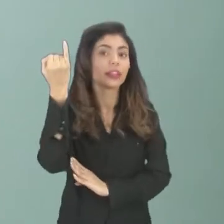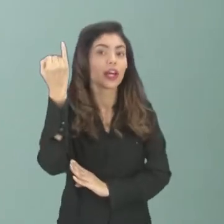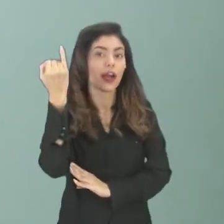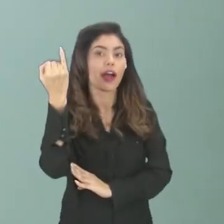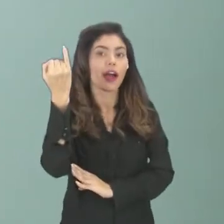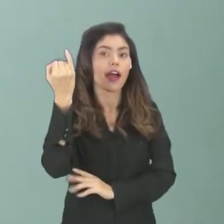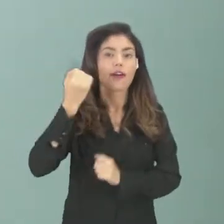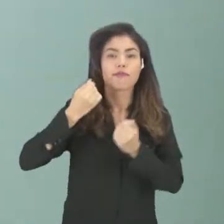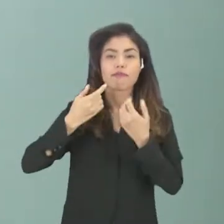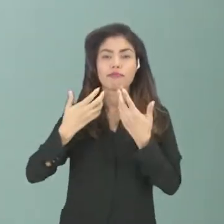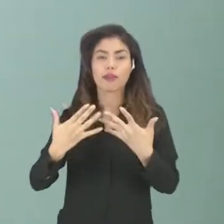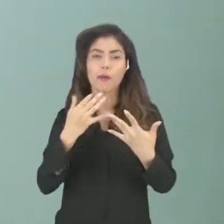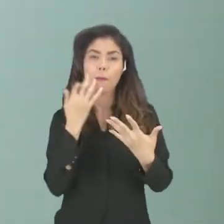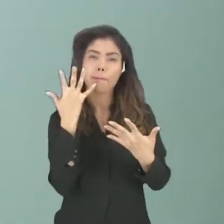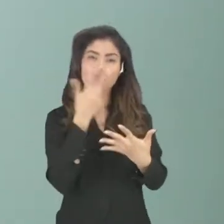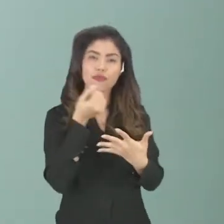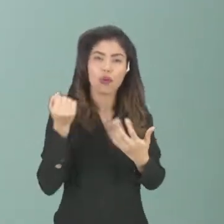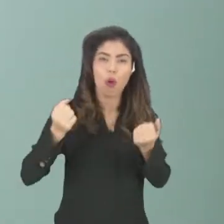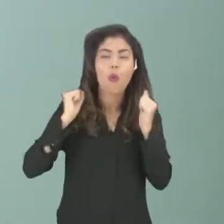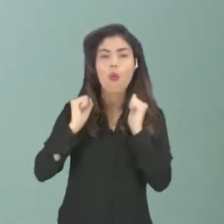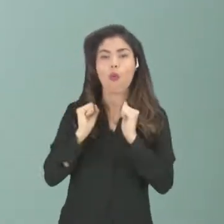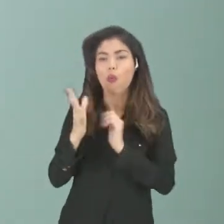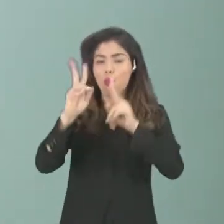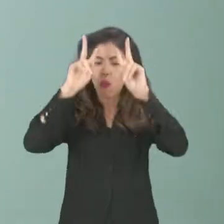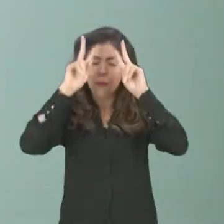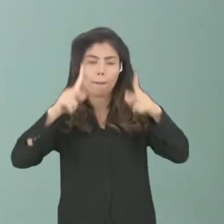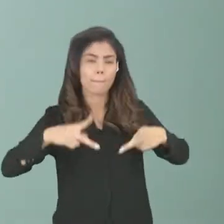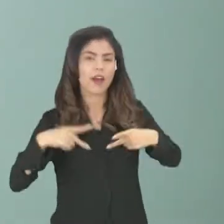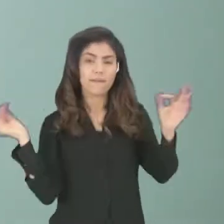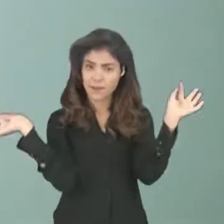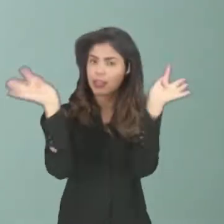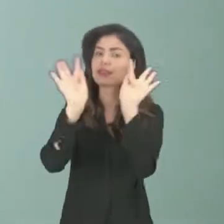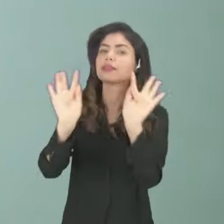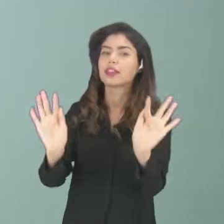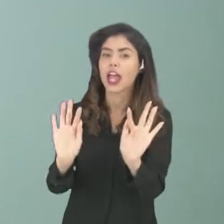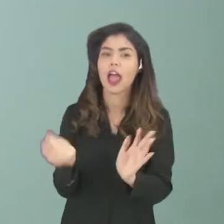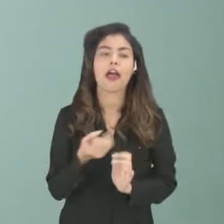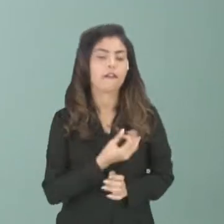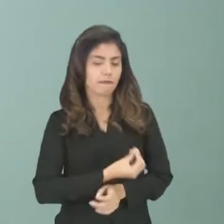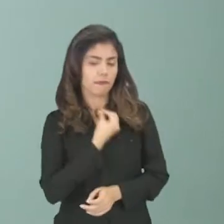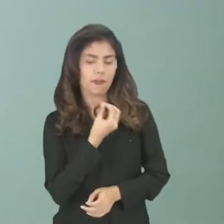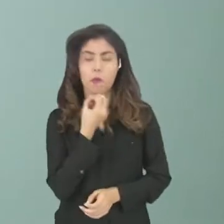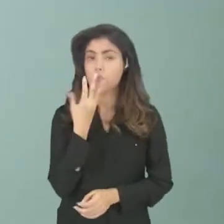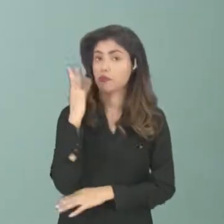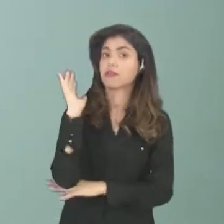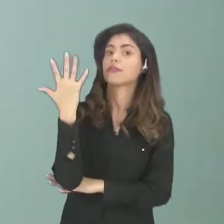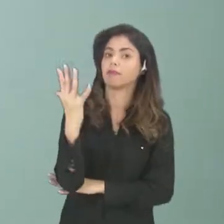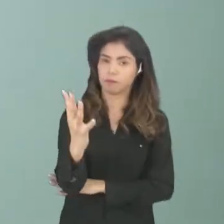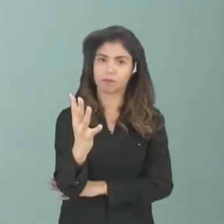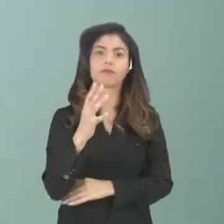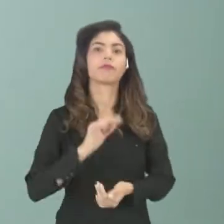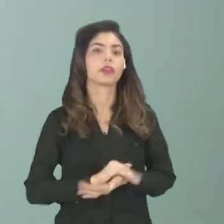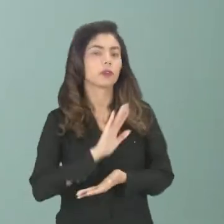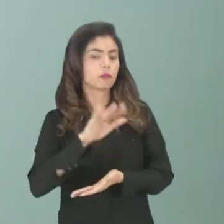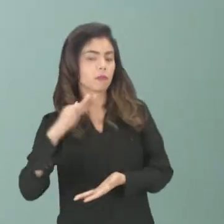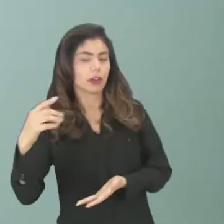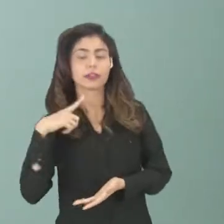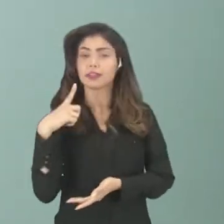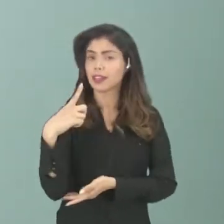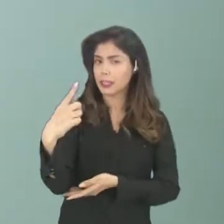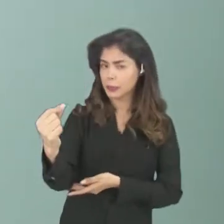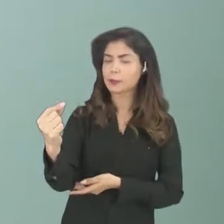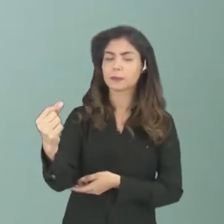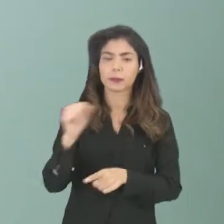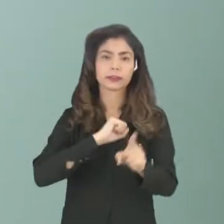o paraíso, a idade de ouro, onde o homem realmente era feliz e vivia bem na natureza. E quando nós saímos da natureza